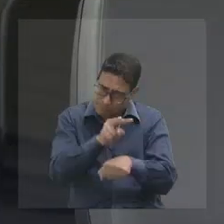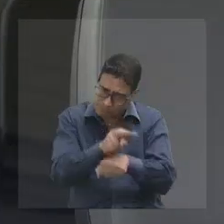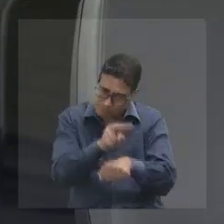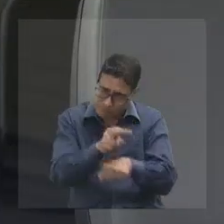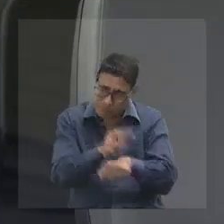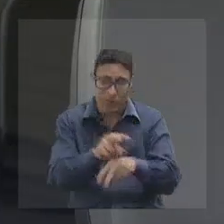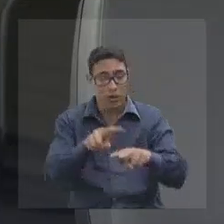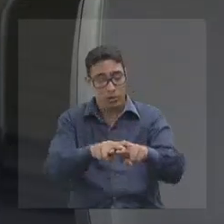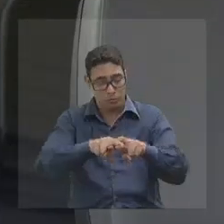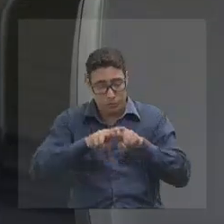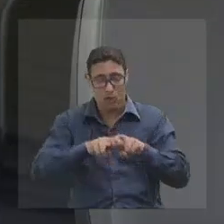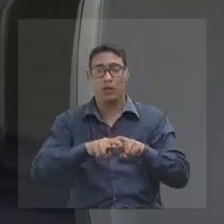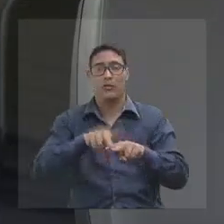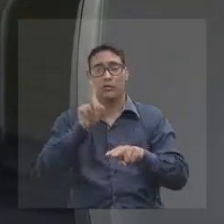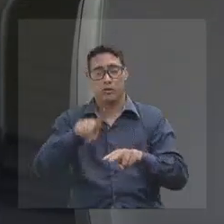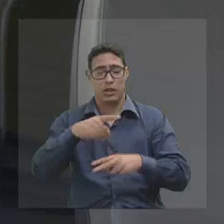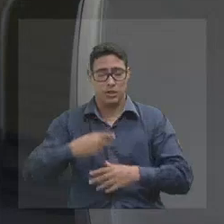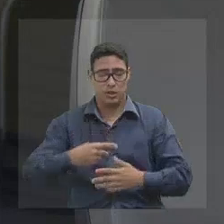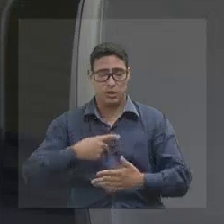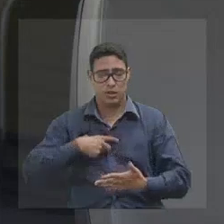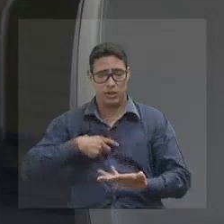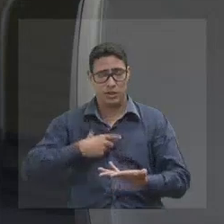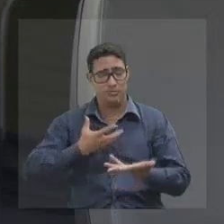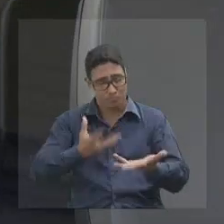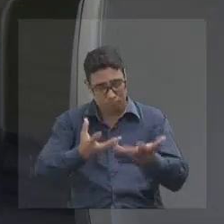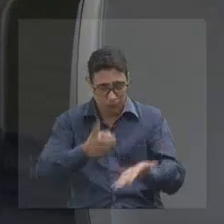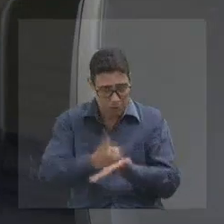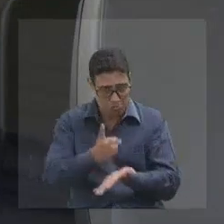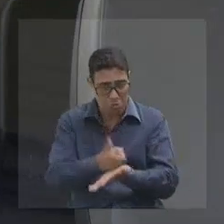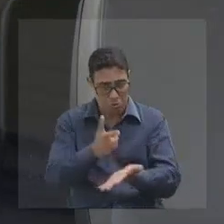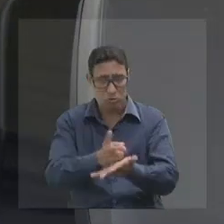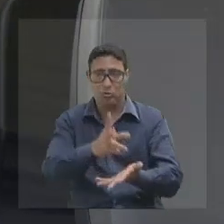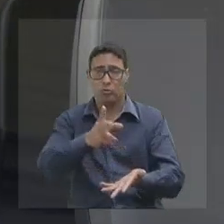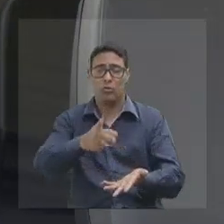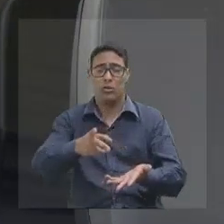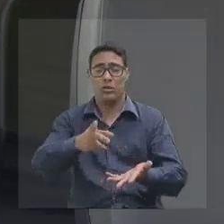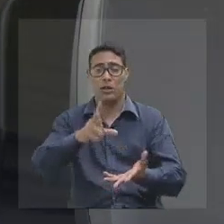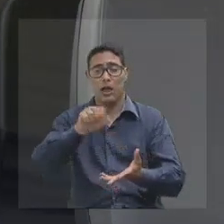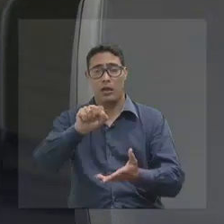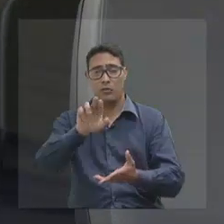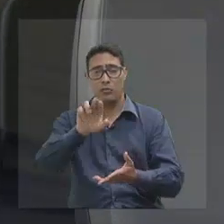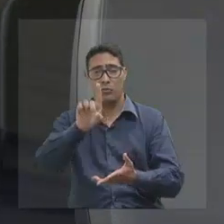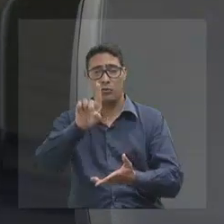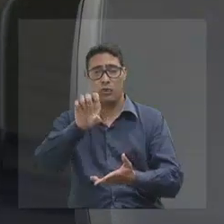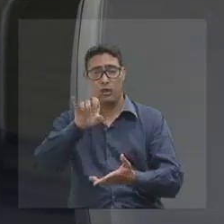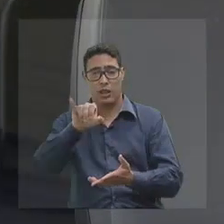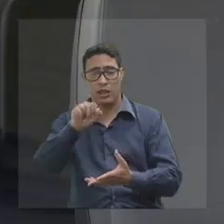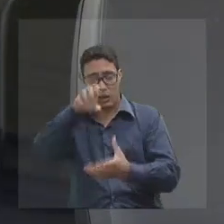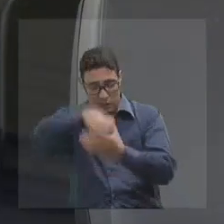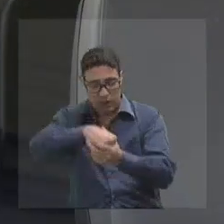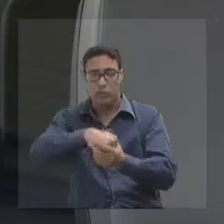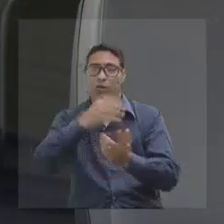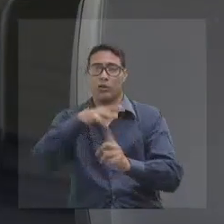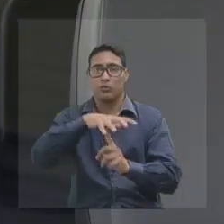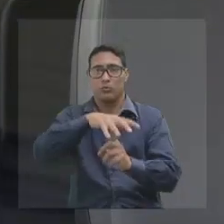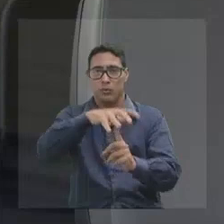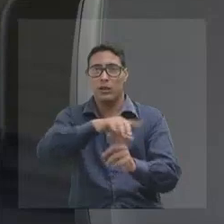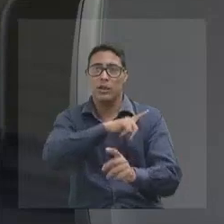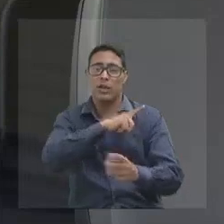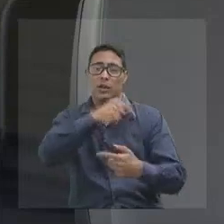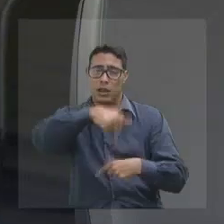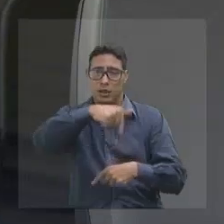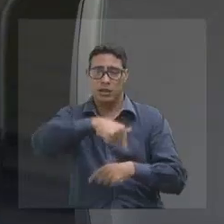defende a permanência da Aldeia dentro do parque e aí a gente tem um projeto tramita aqui na casa é um projeto